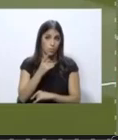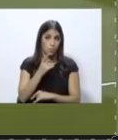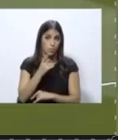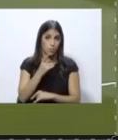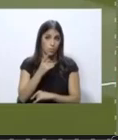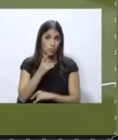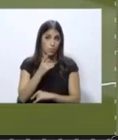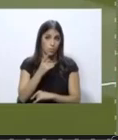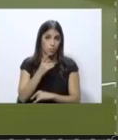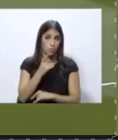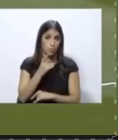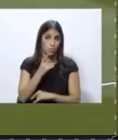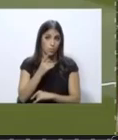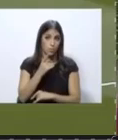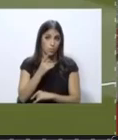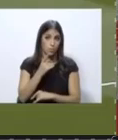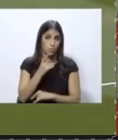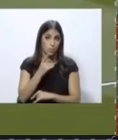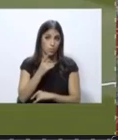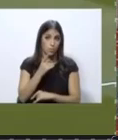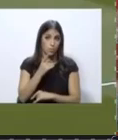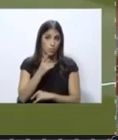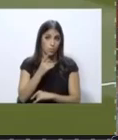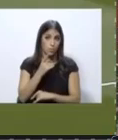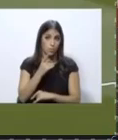sob a orientação de Sérgio Conceição.